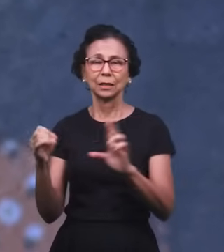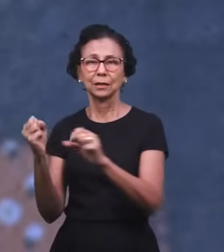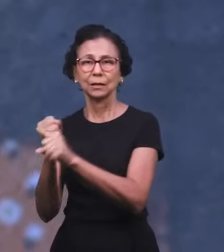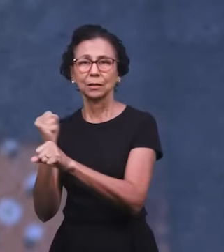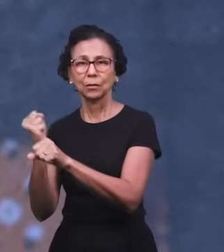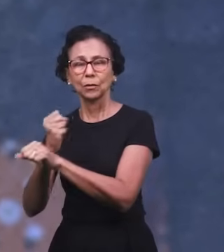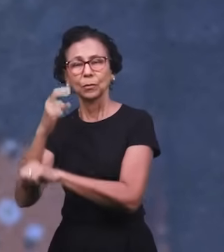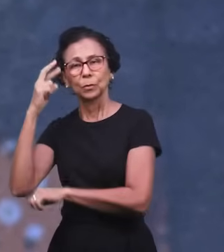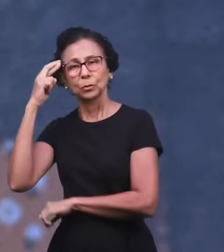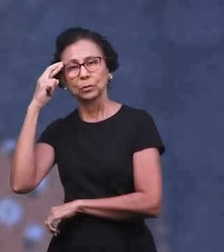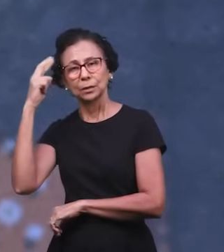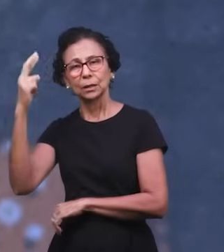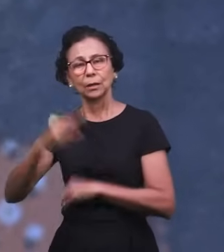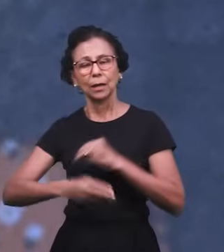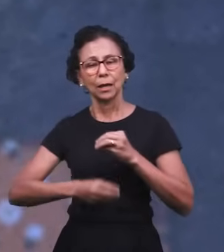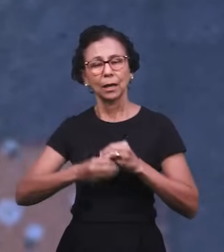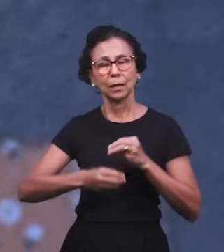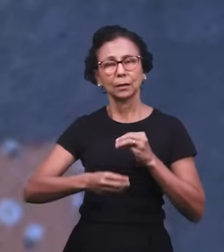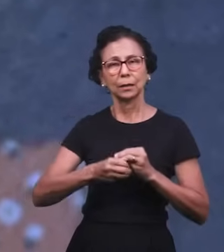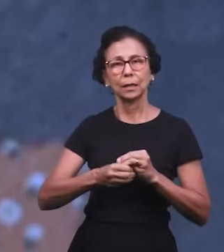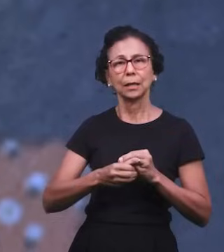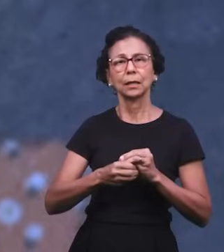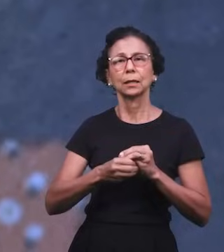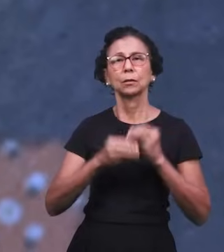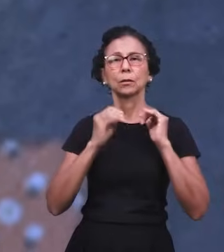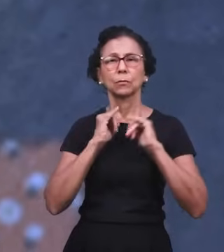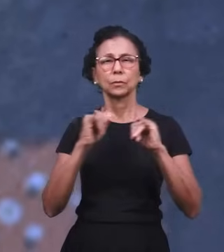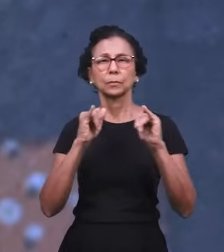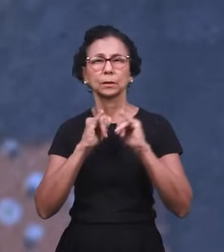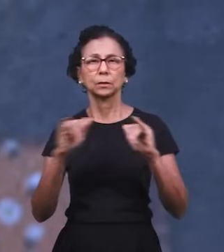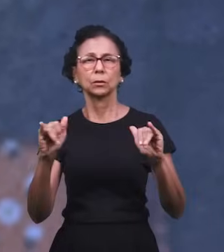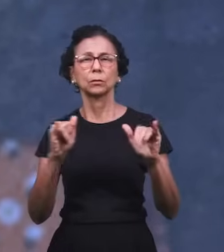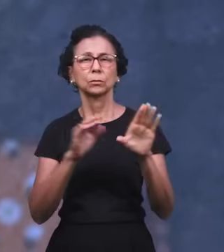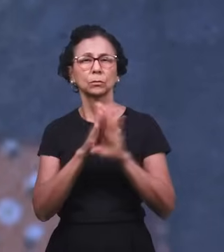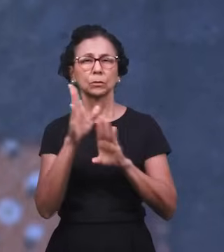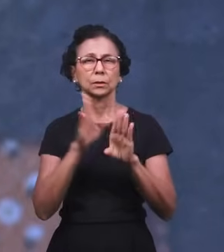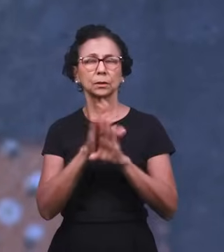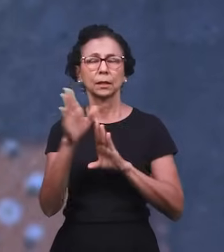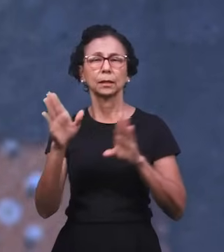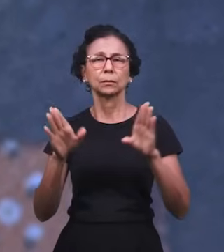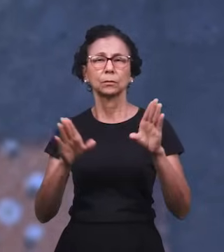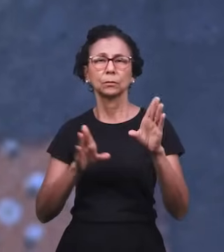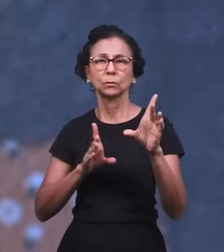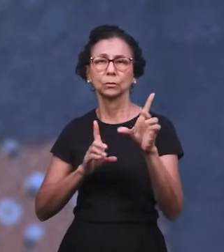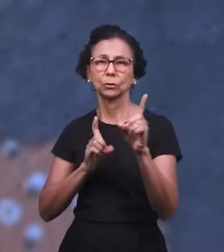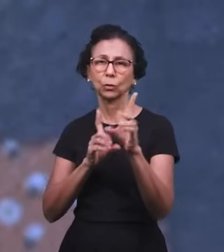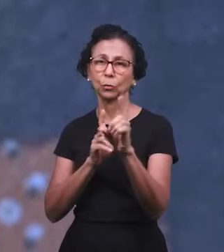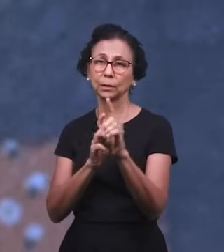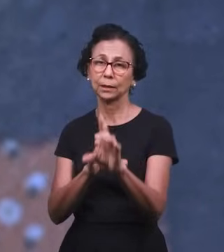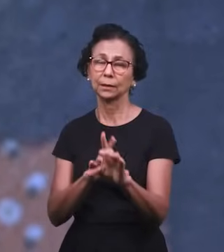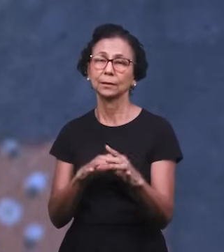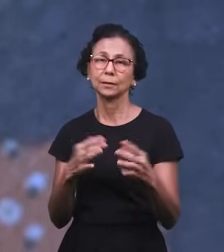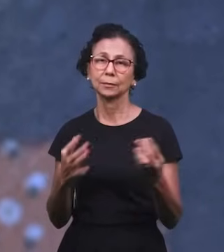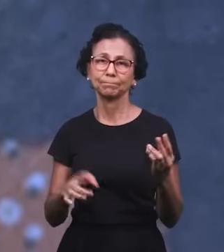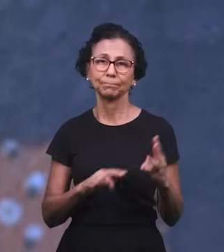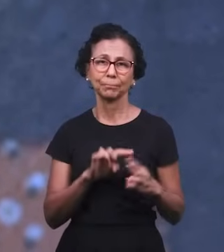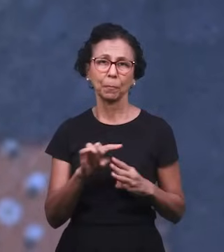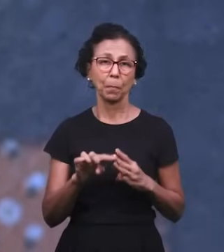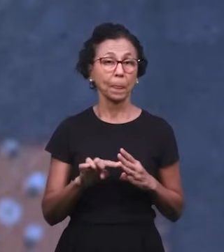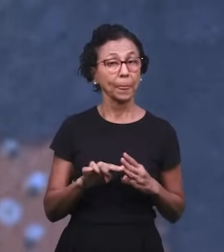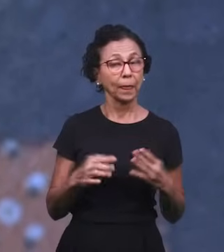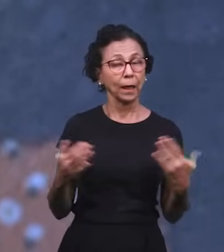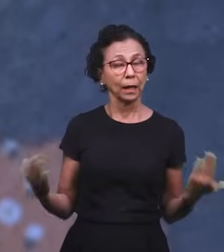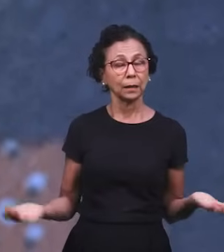o programa Os Dias da Minha Mocidade, ele tem esse perfil, e é com alegria que estamos começando mais